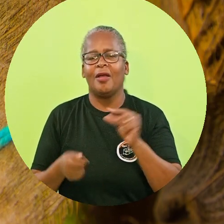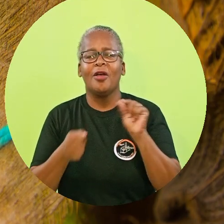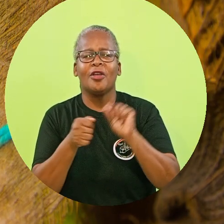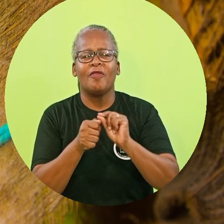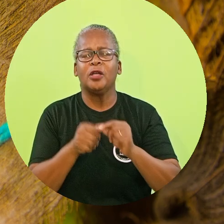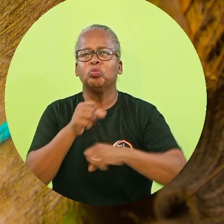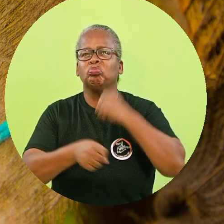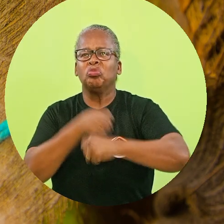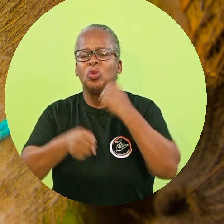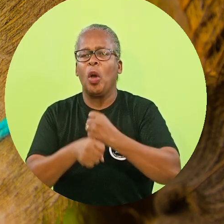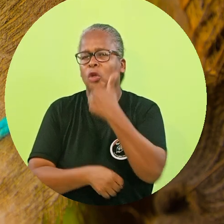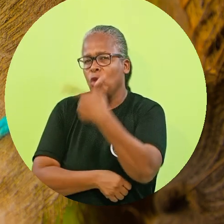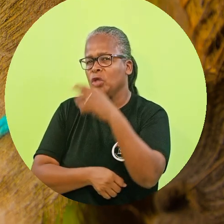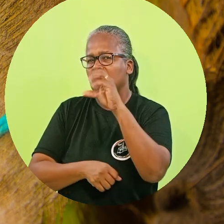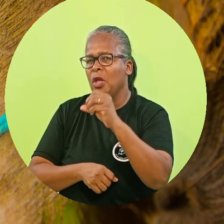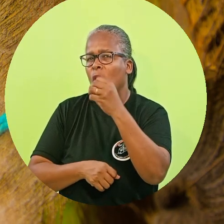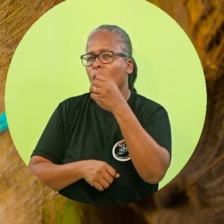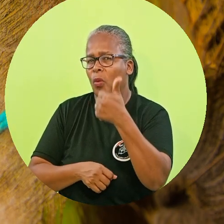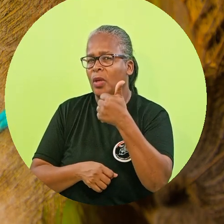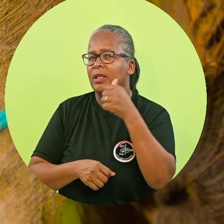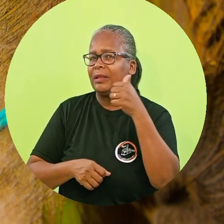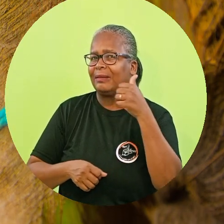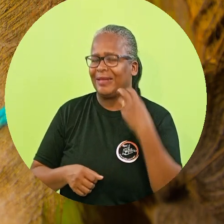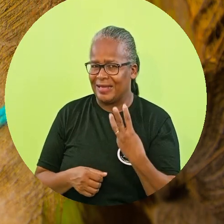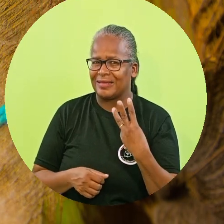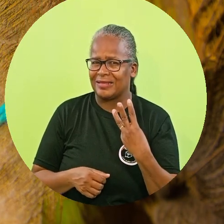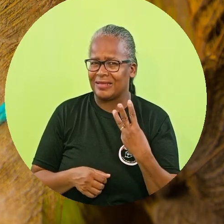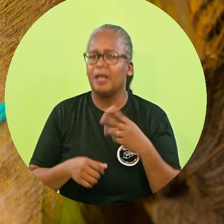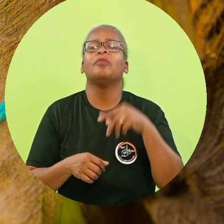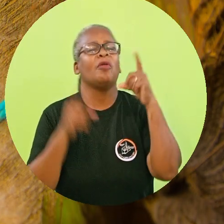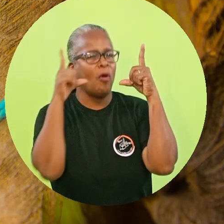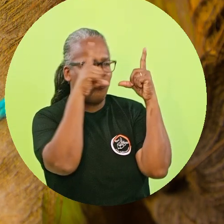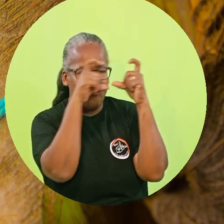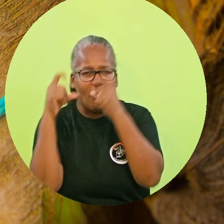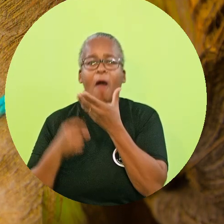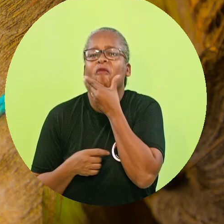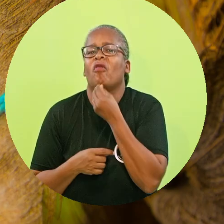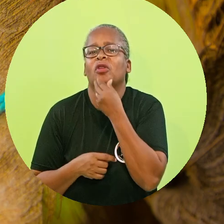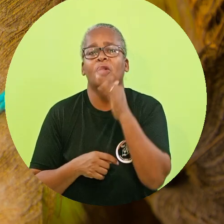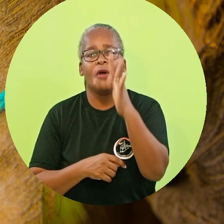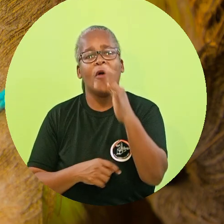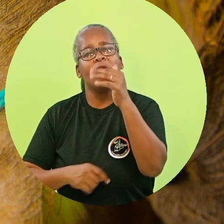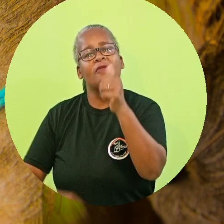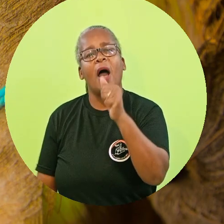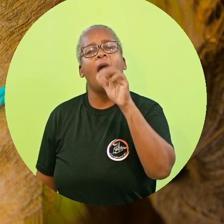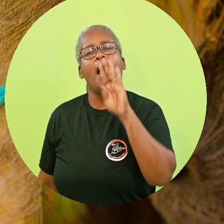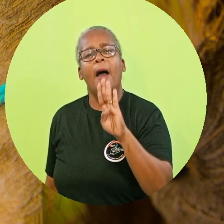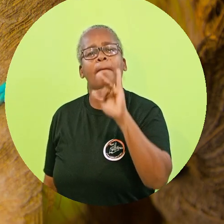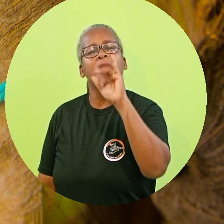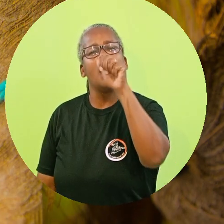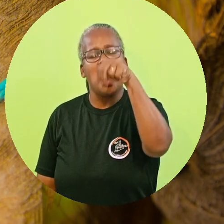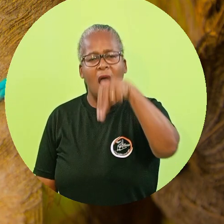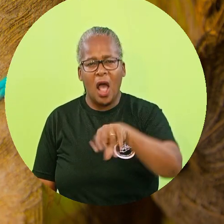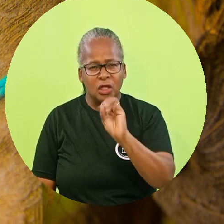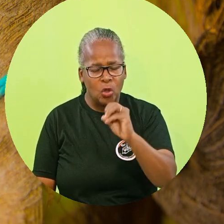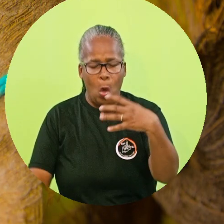desde 2013 e foram registradas pelo fotógrafo Fabian Alonso. Propõe uma reflexão sobre a temporalidade.